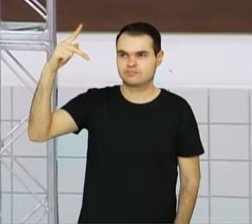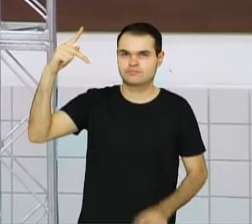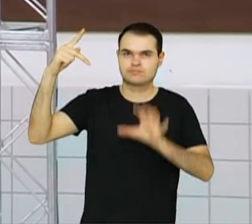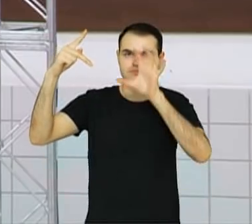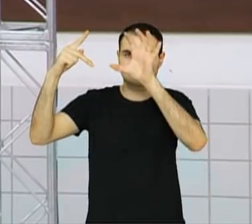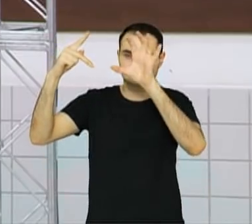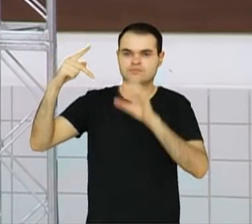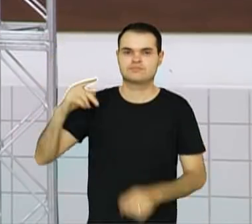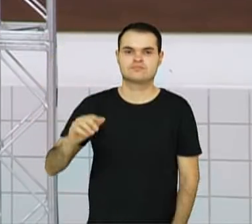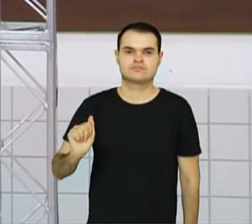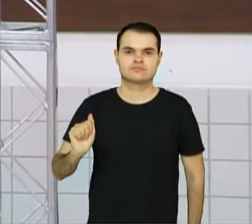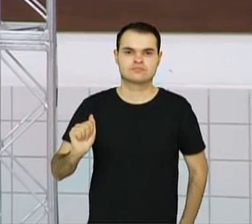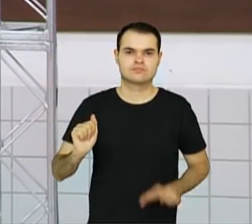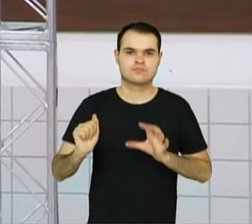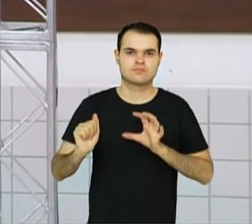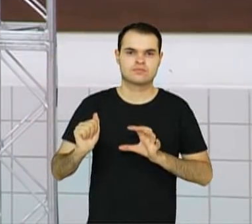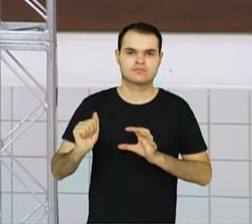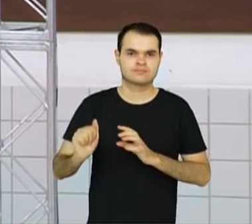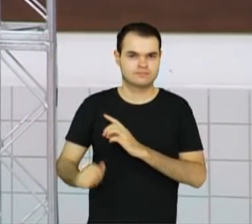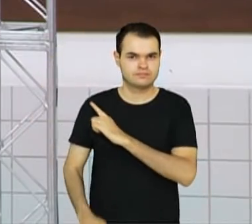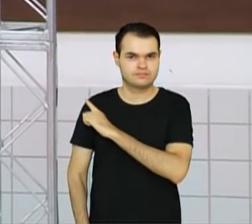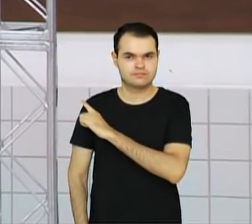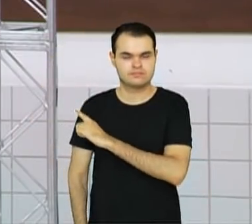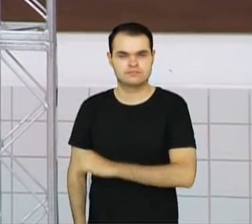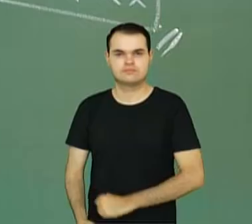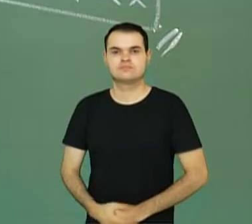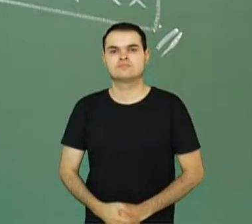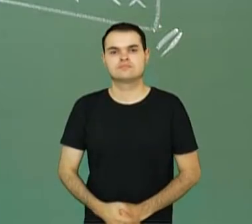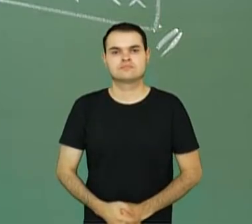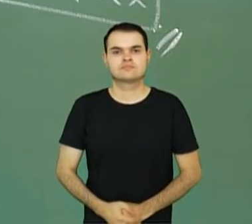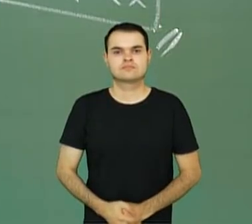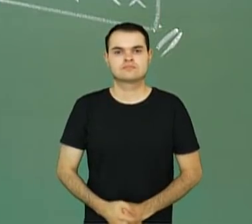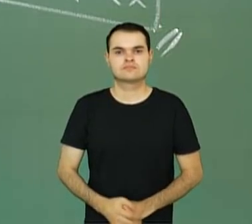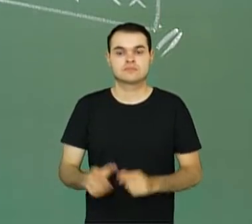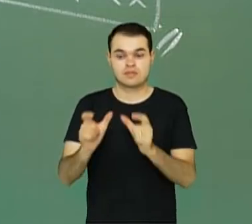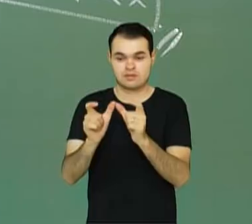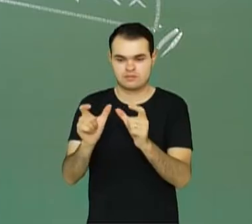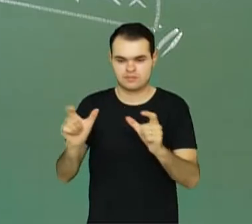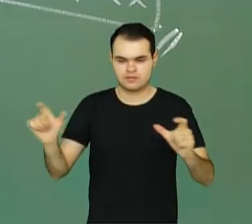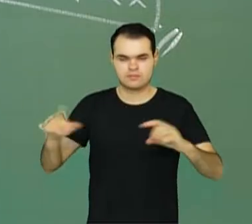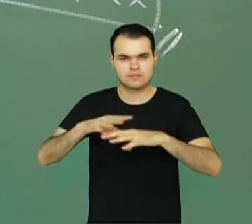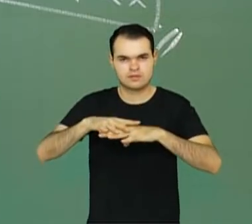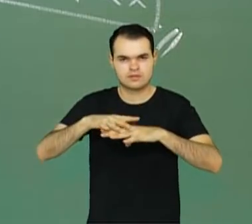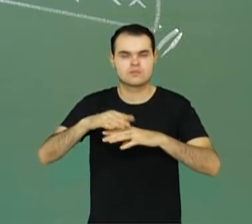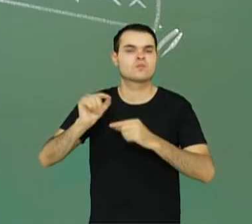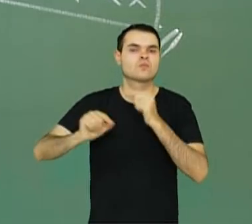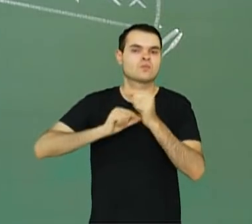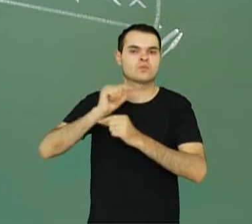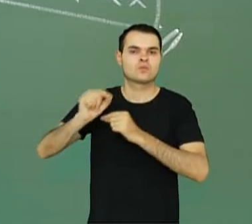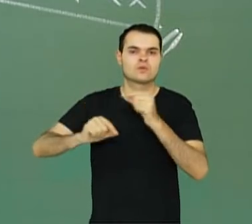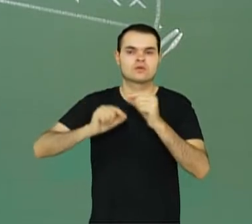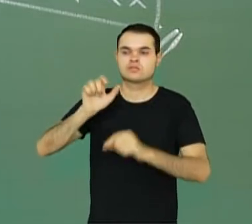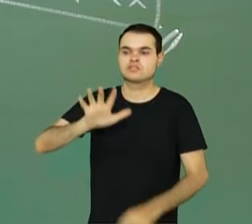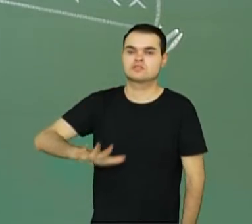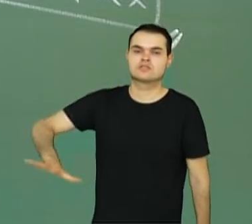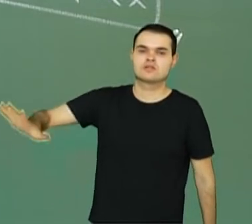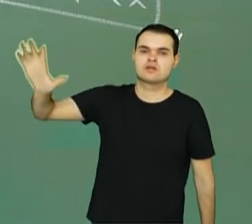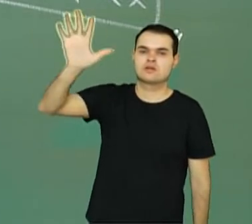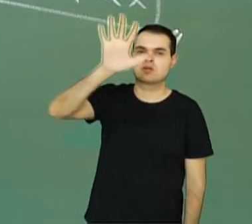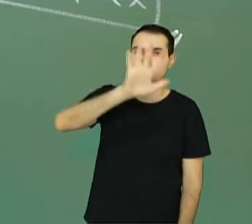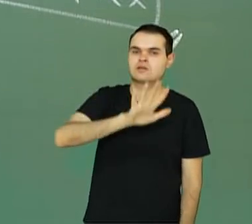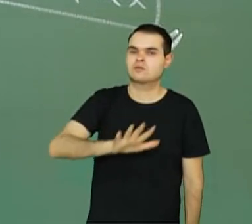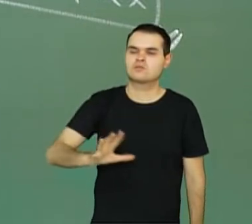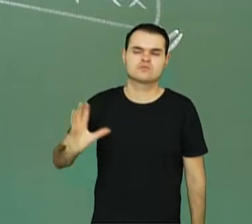expressão para a área do losango. Lembrando que essas expressões aqui, elas resumem, elas generalizam o caso